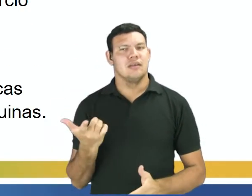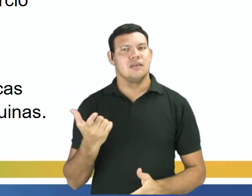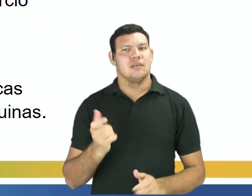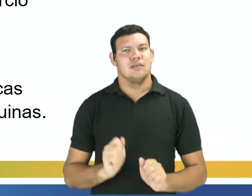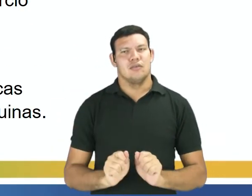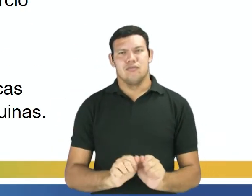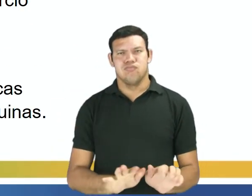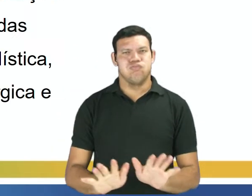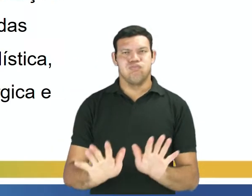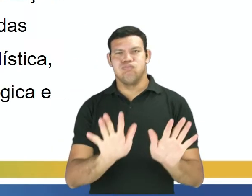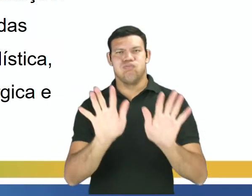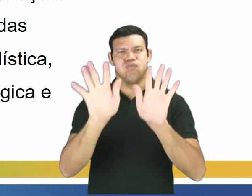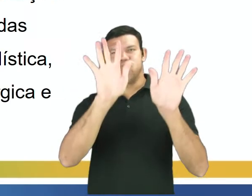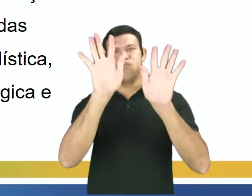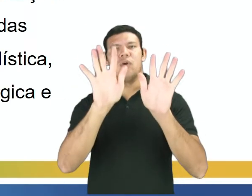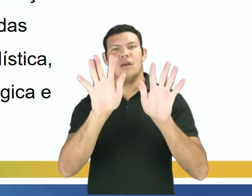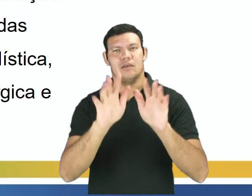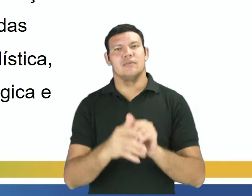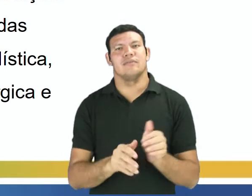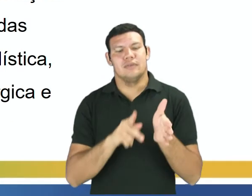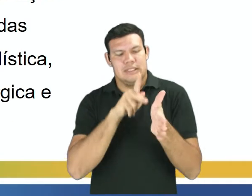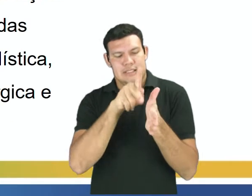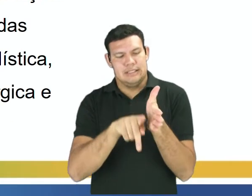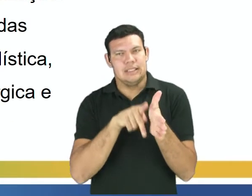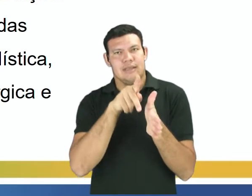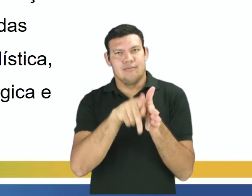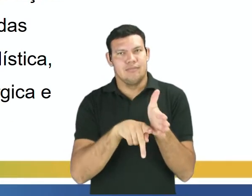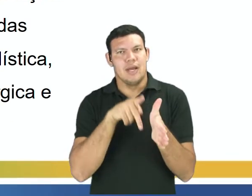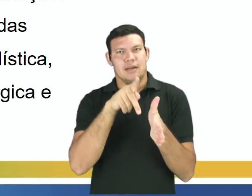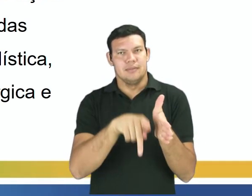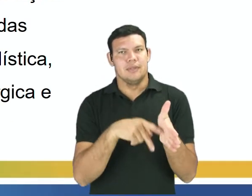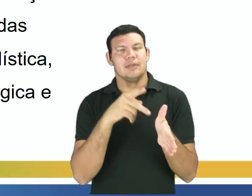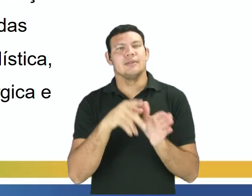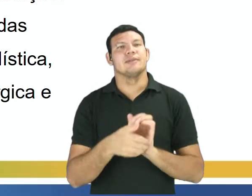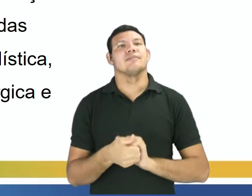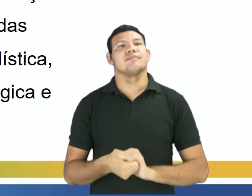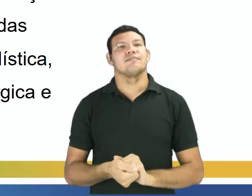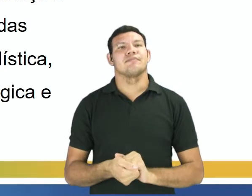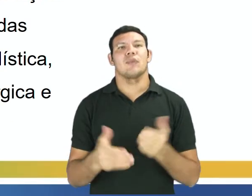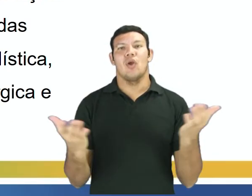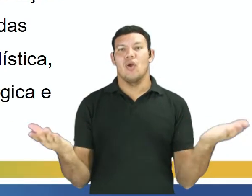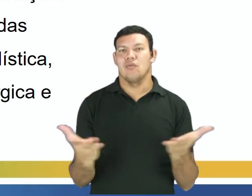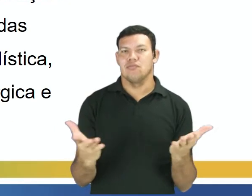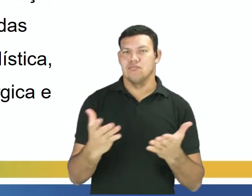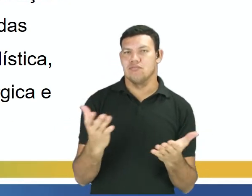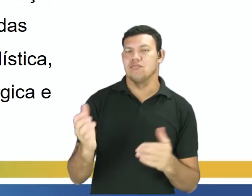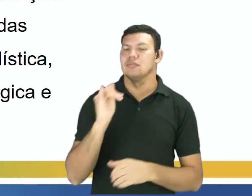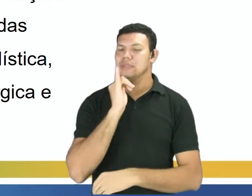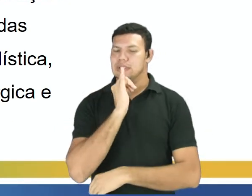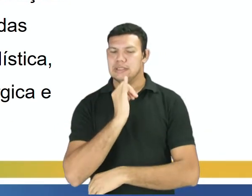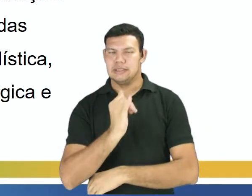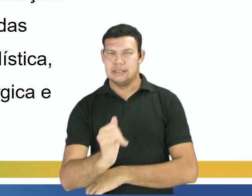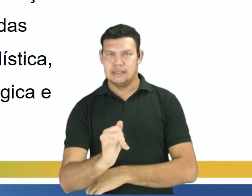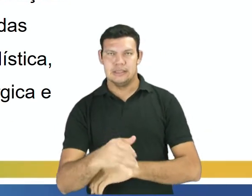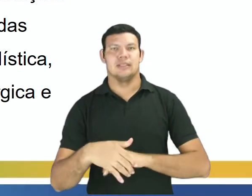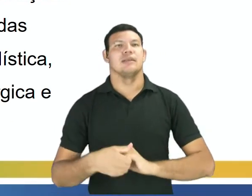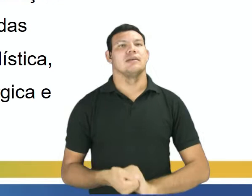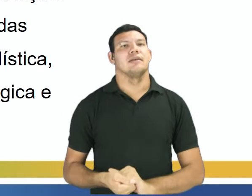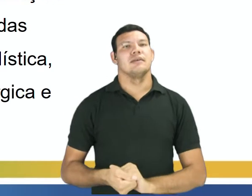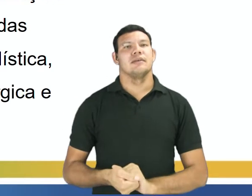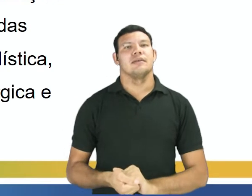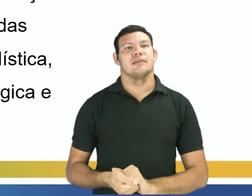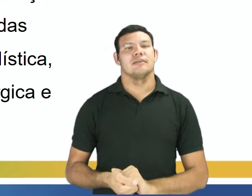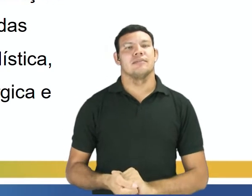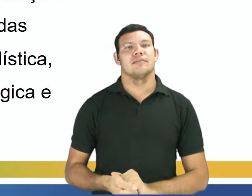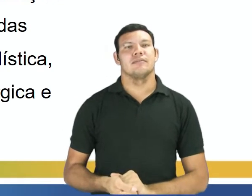movidas a vapor e da locomotiva. Aqui eu já tenho a energia elétrica e o uso de mão de obra especializada, ou